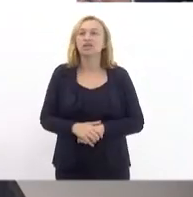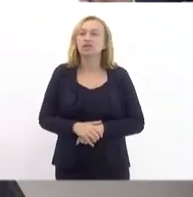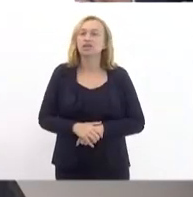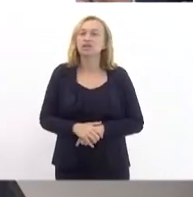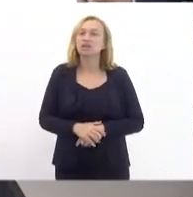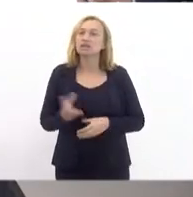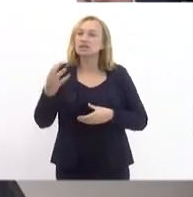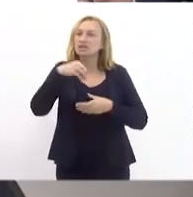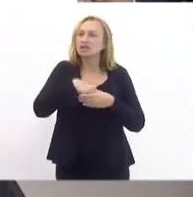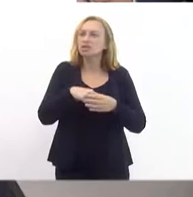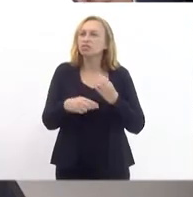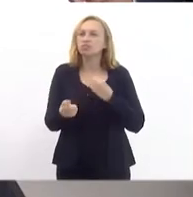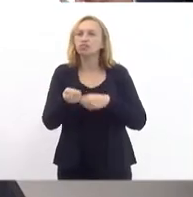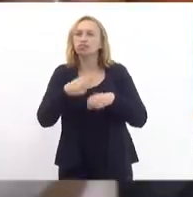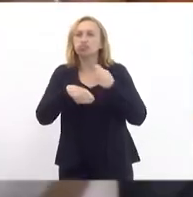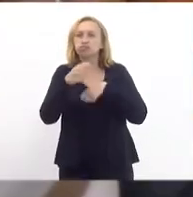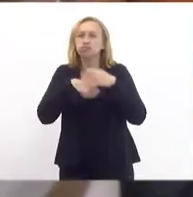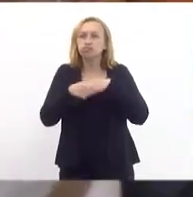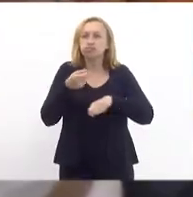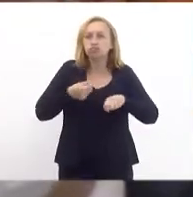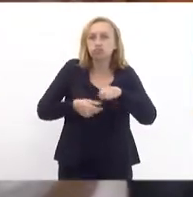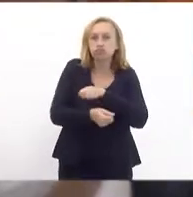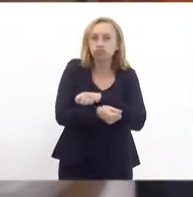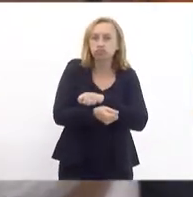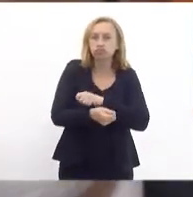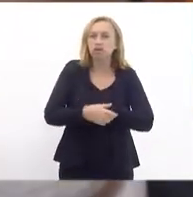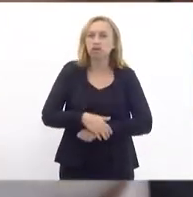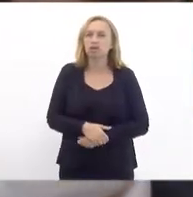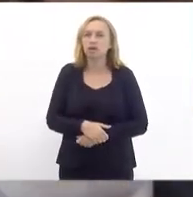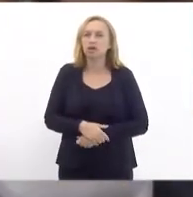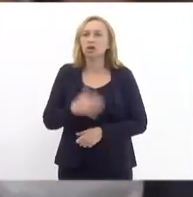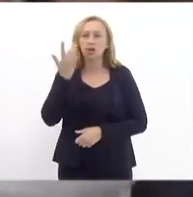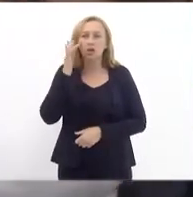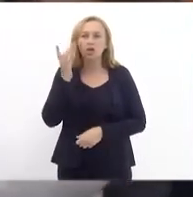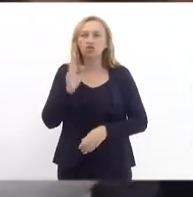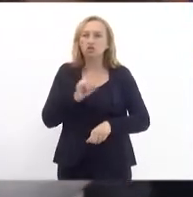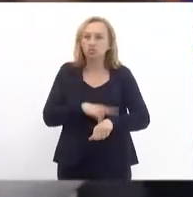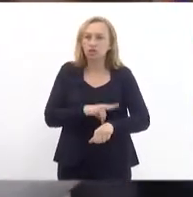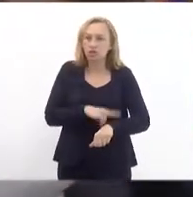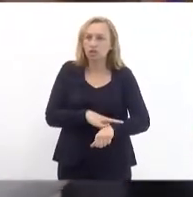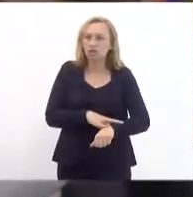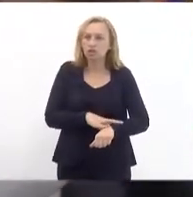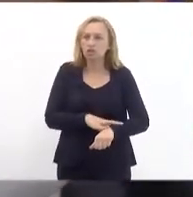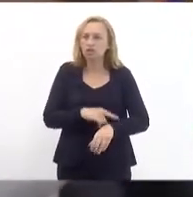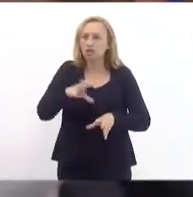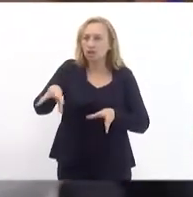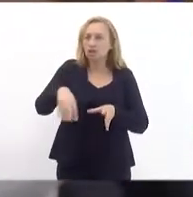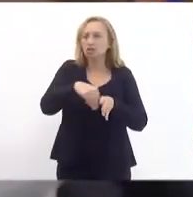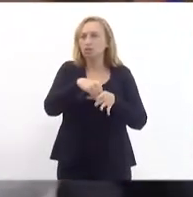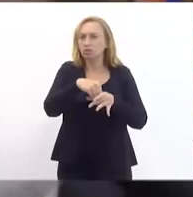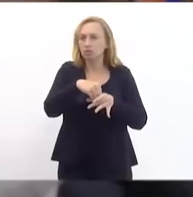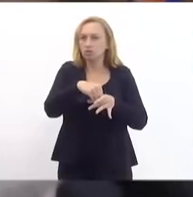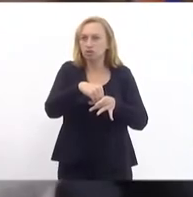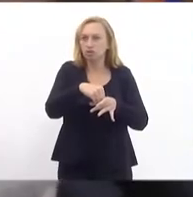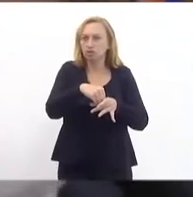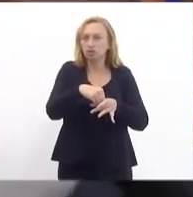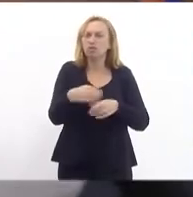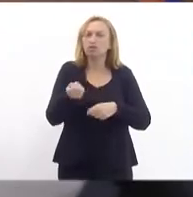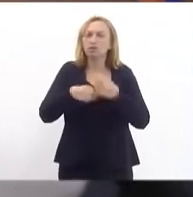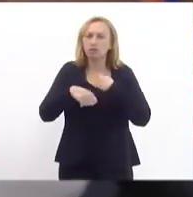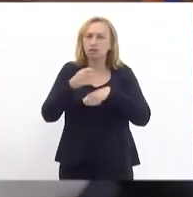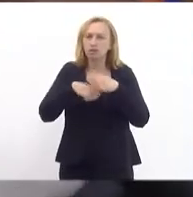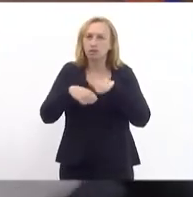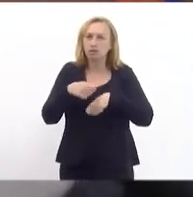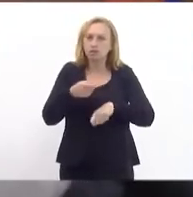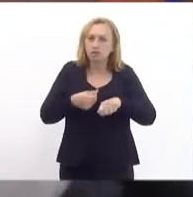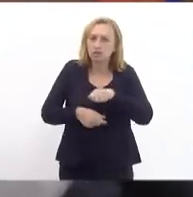dentro dessas negociações de investimentos, eu acho que os banheiros têm que ser incluídos nessa negociação para